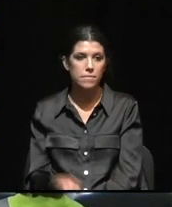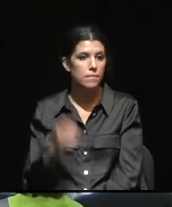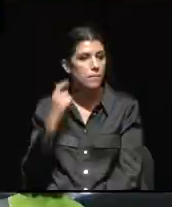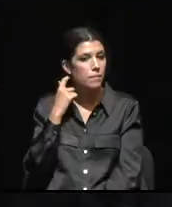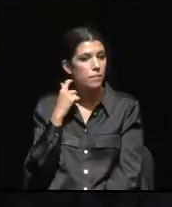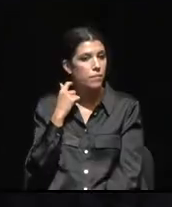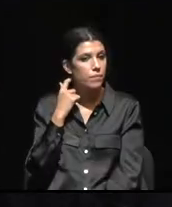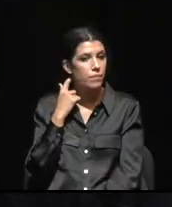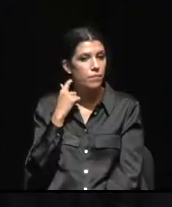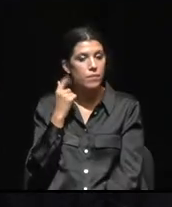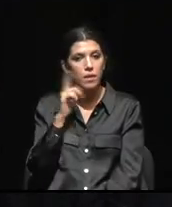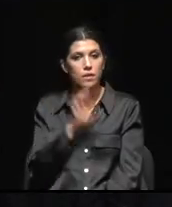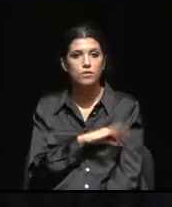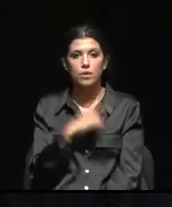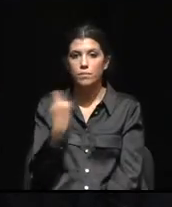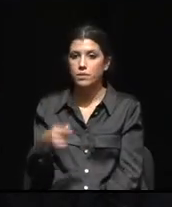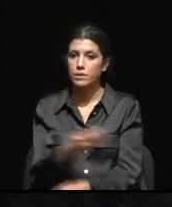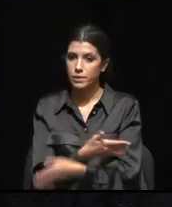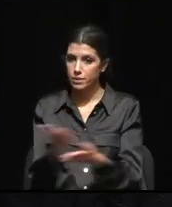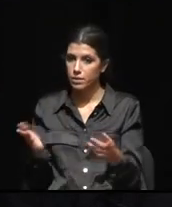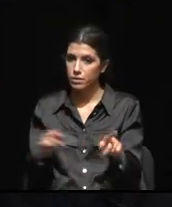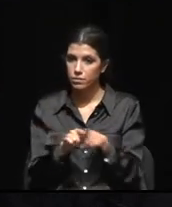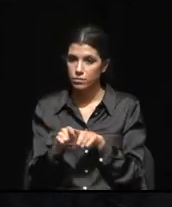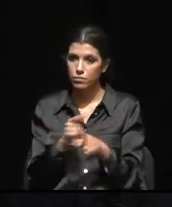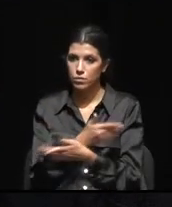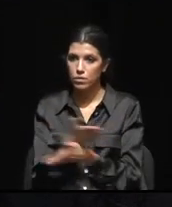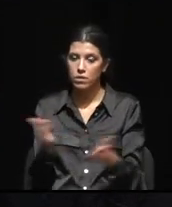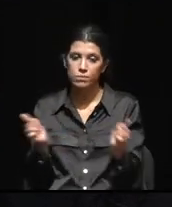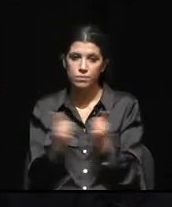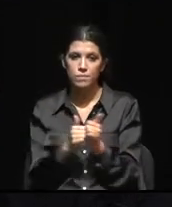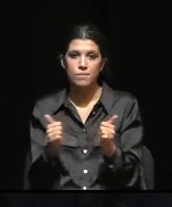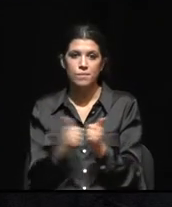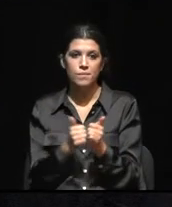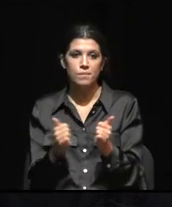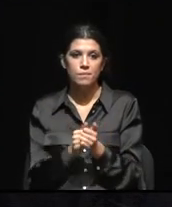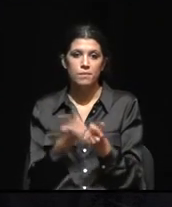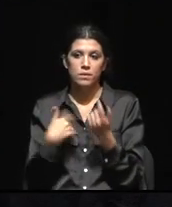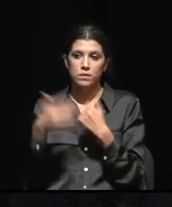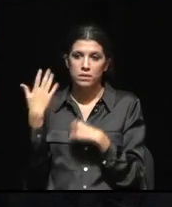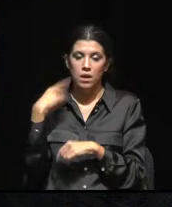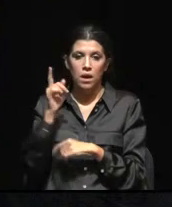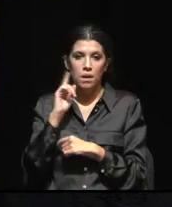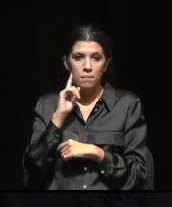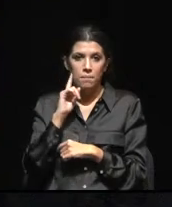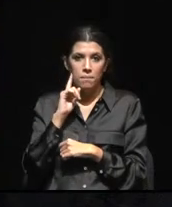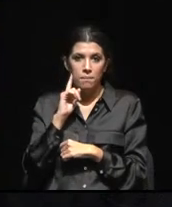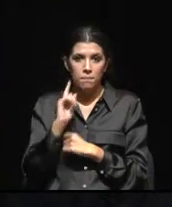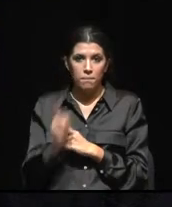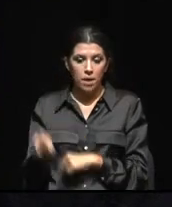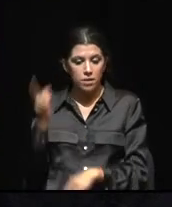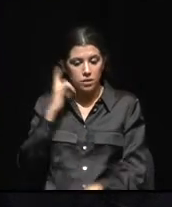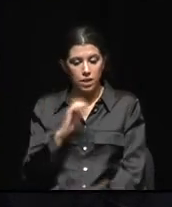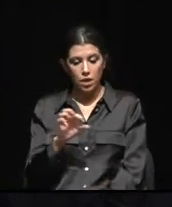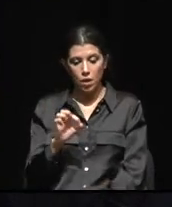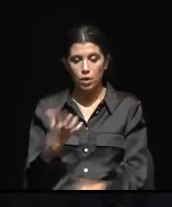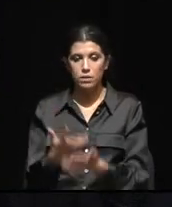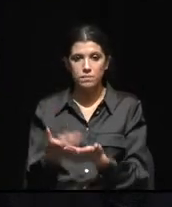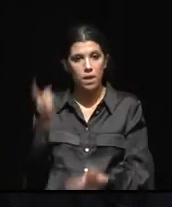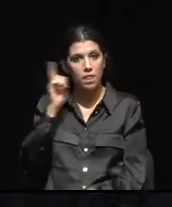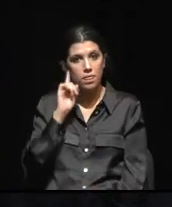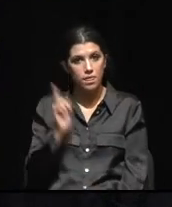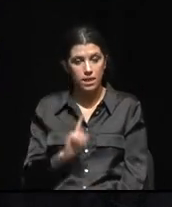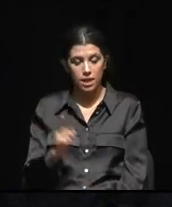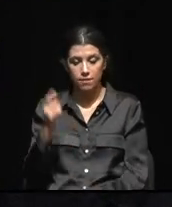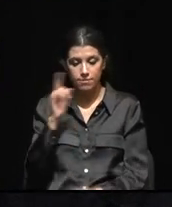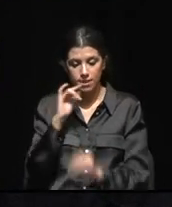senhora Presidente senhoras e senhores deputados senhoras e senhores vereadores no passado dia 8 de Março assinalamos o dia internacional da